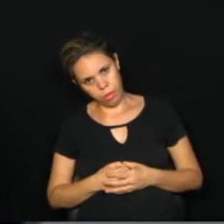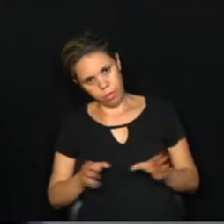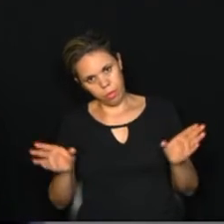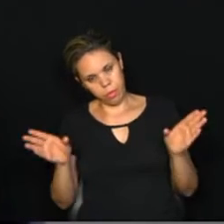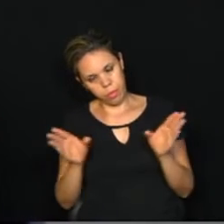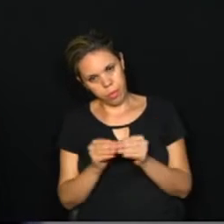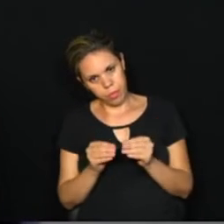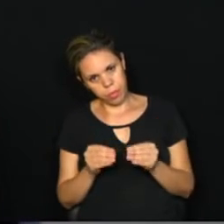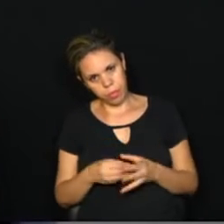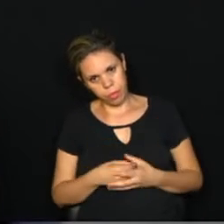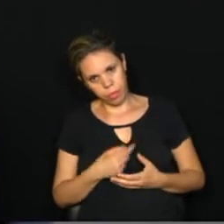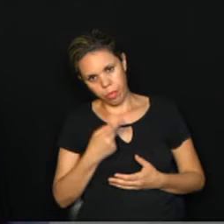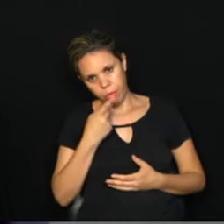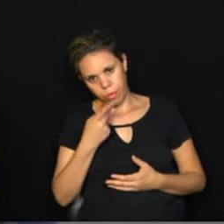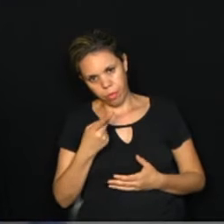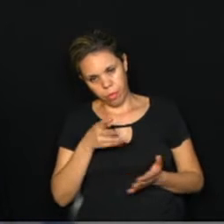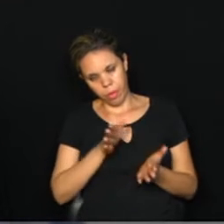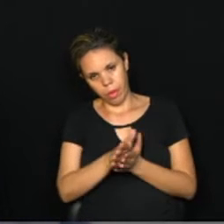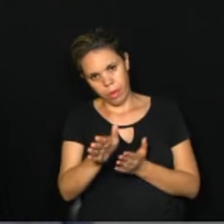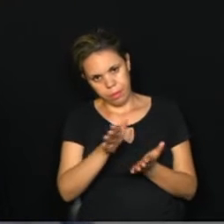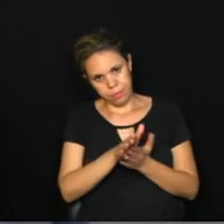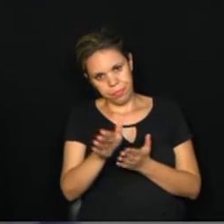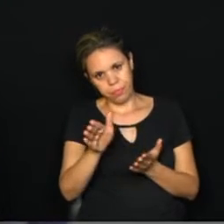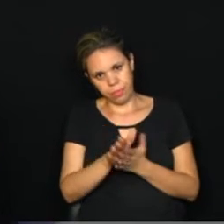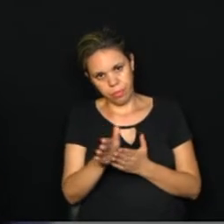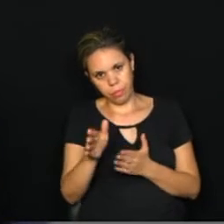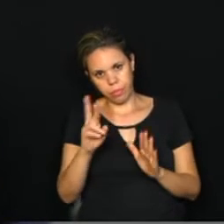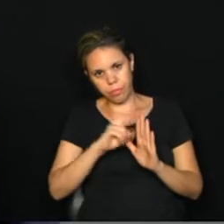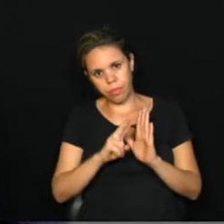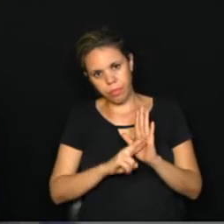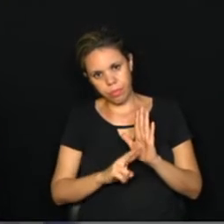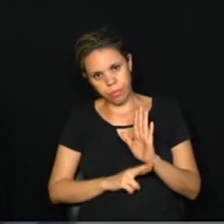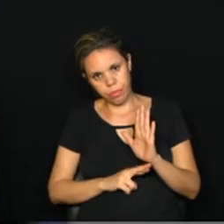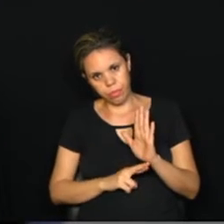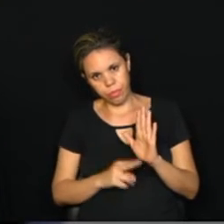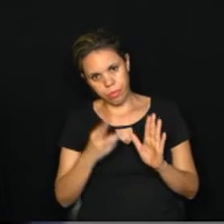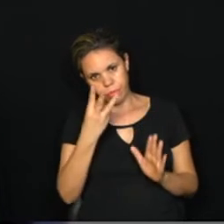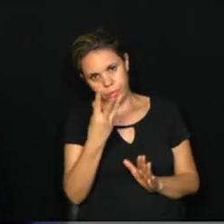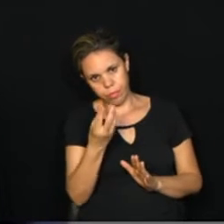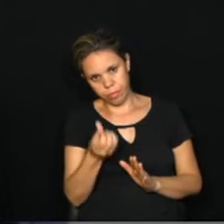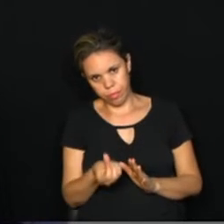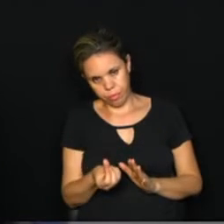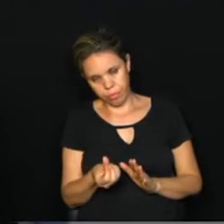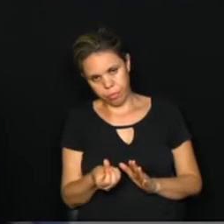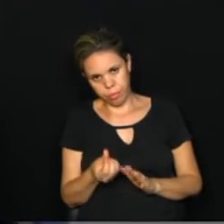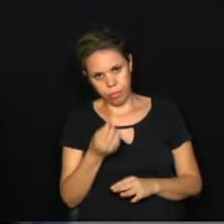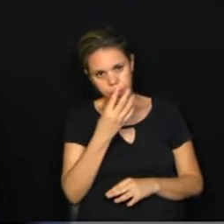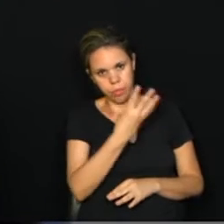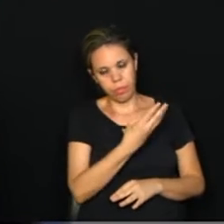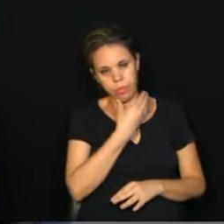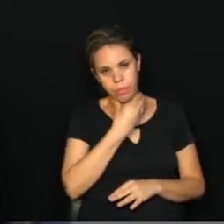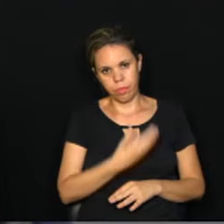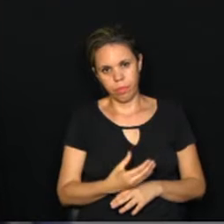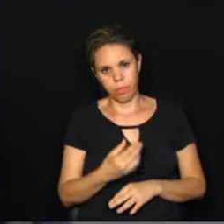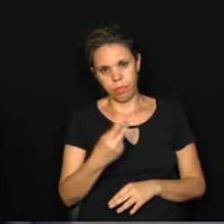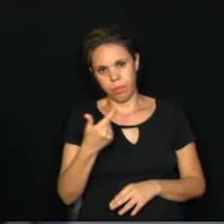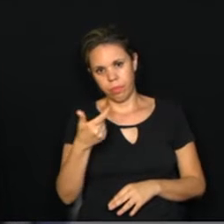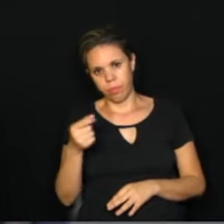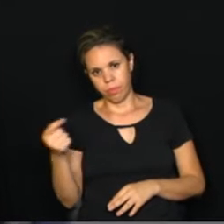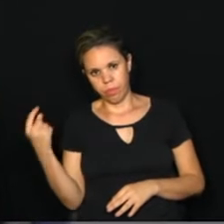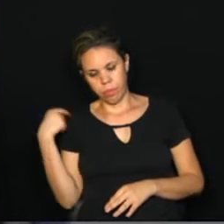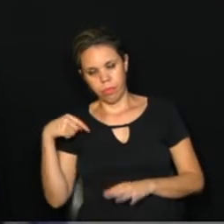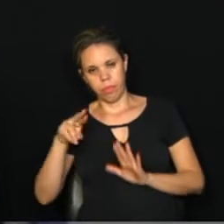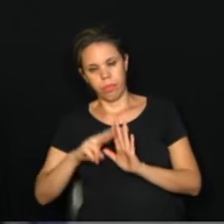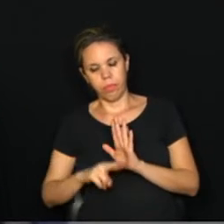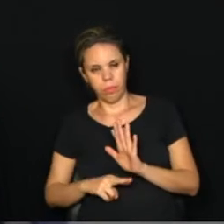minha fala, saiu recentemente uma instrução normativa 36, de 4 de dezembro de 2020, é uma instrução